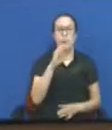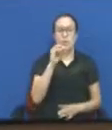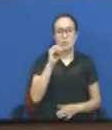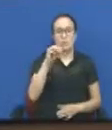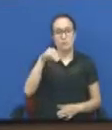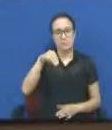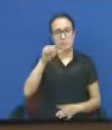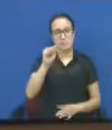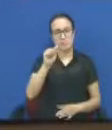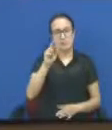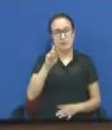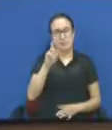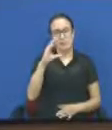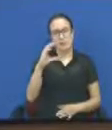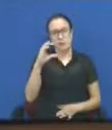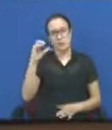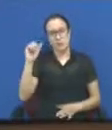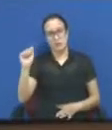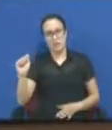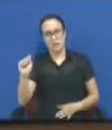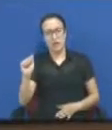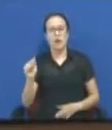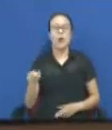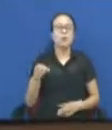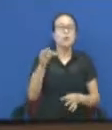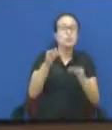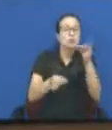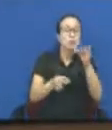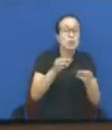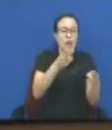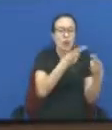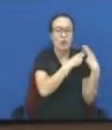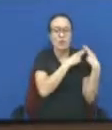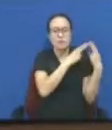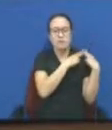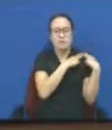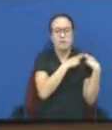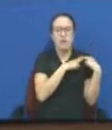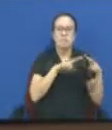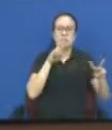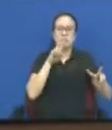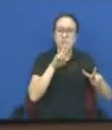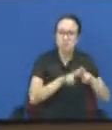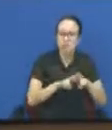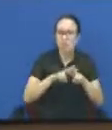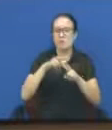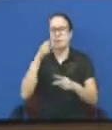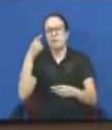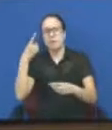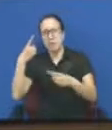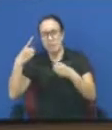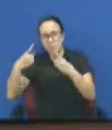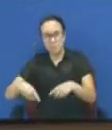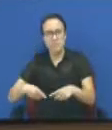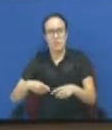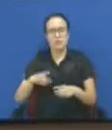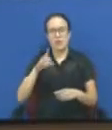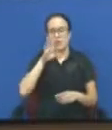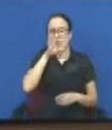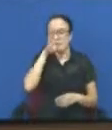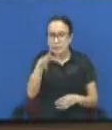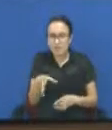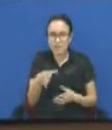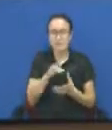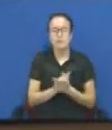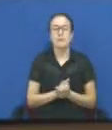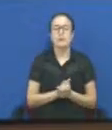ao Juizado Especial Civil e Criminal, bem como do setor técnico e da outras providências. Plenário, vereador